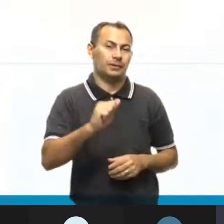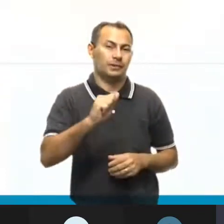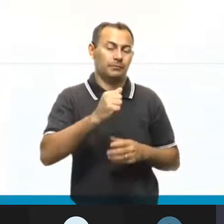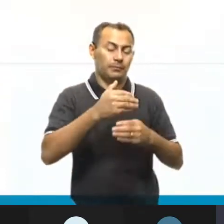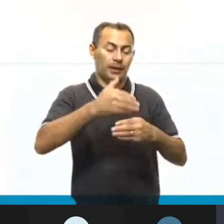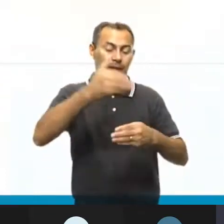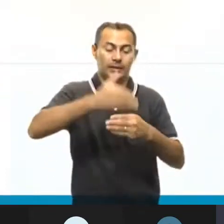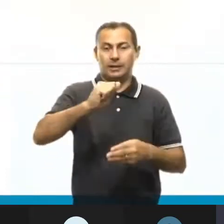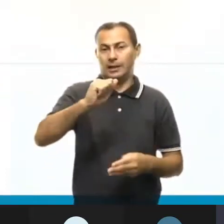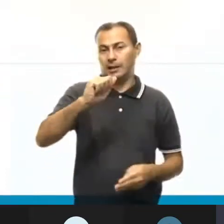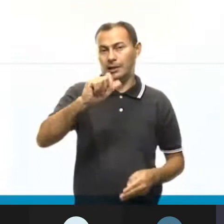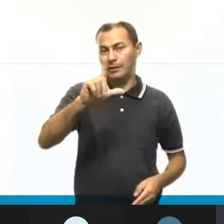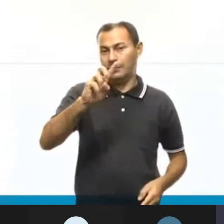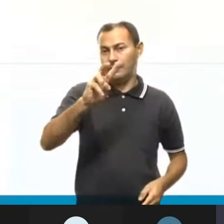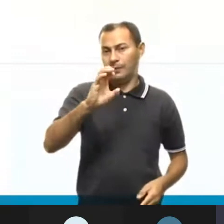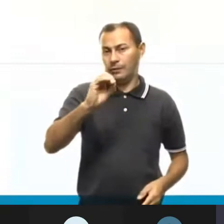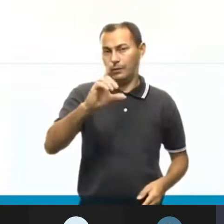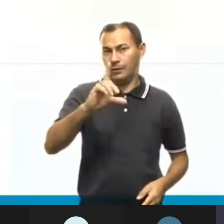alveolar,